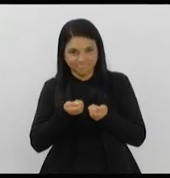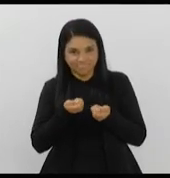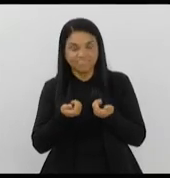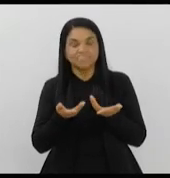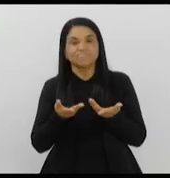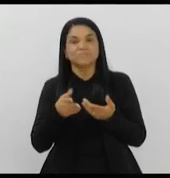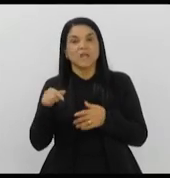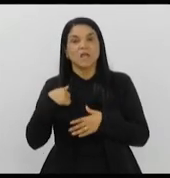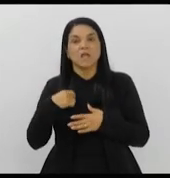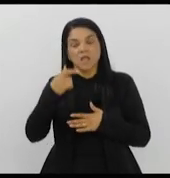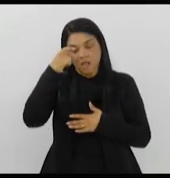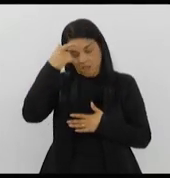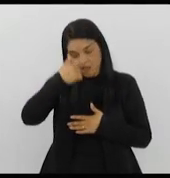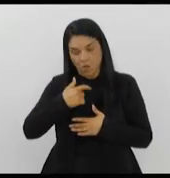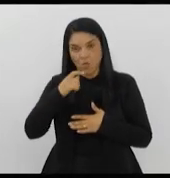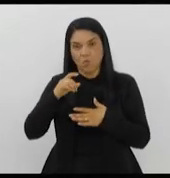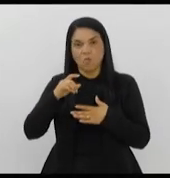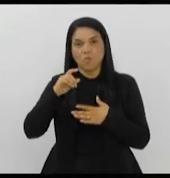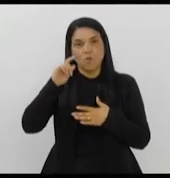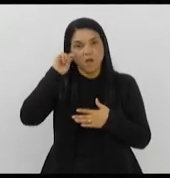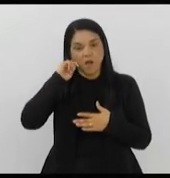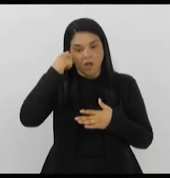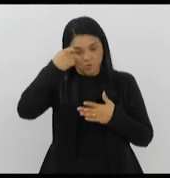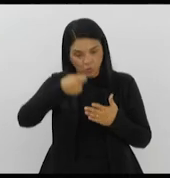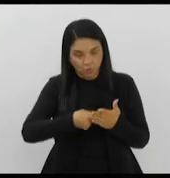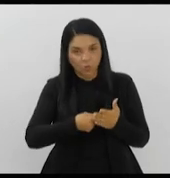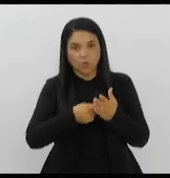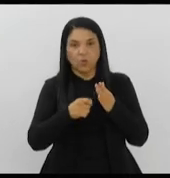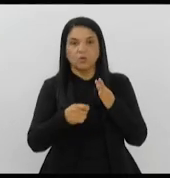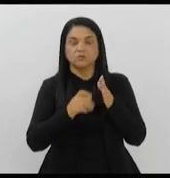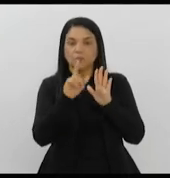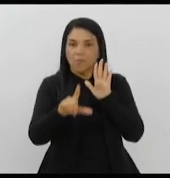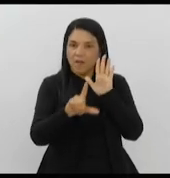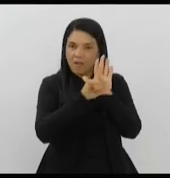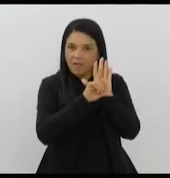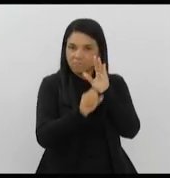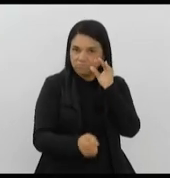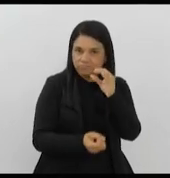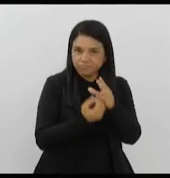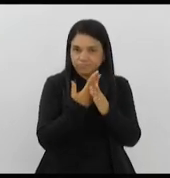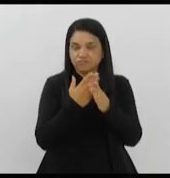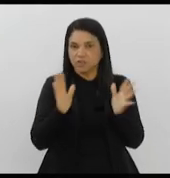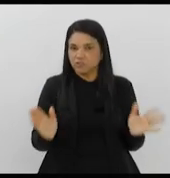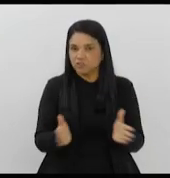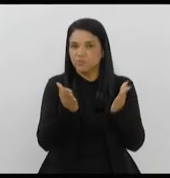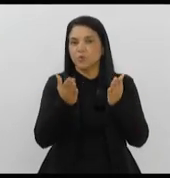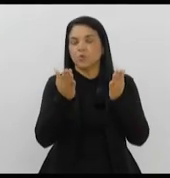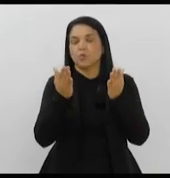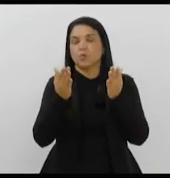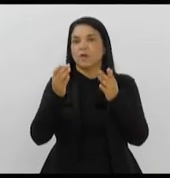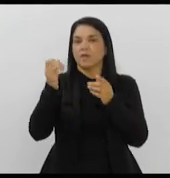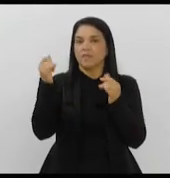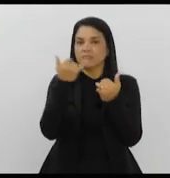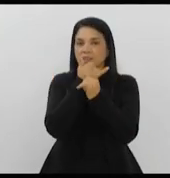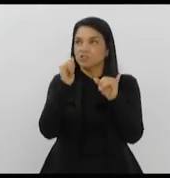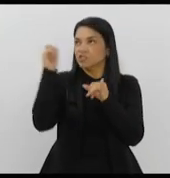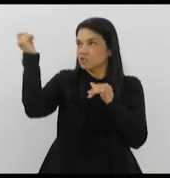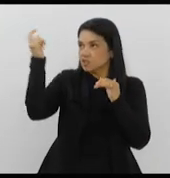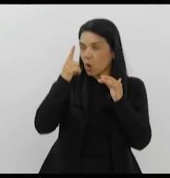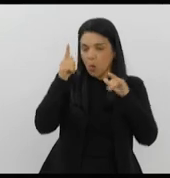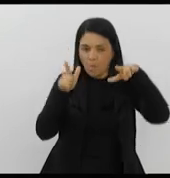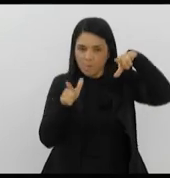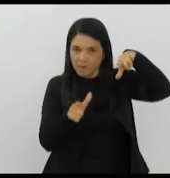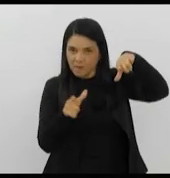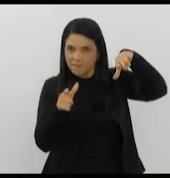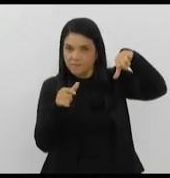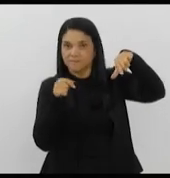como autor de uma lei que já estimulou a energia solar, vejo essa sua lei, deputada Marta Rocha, um adianto,